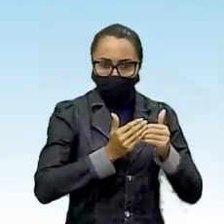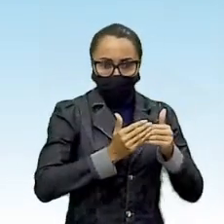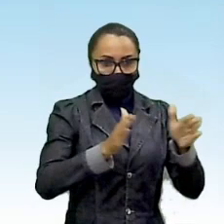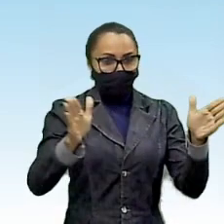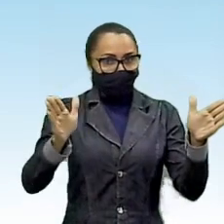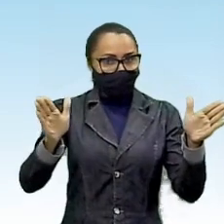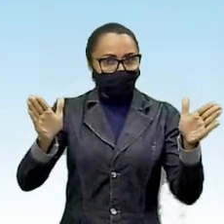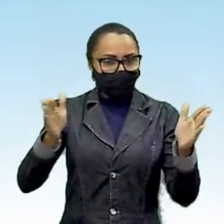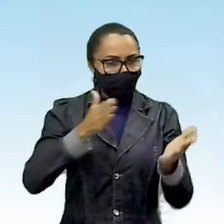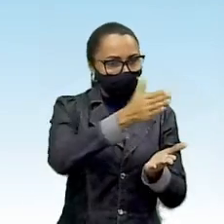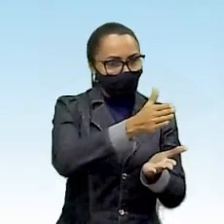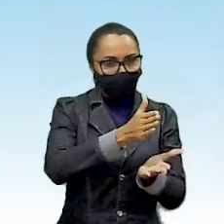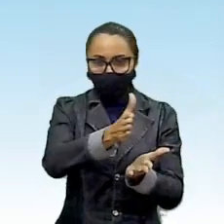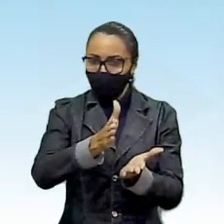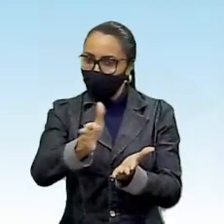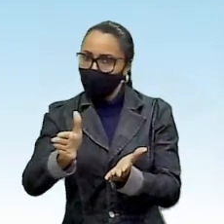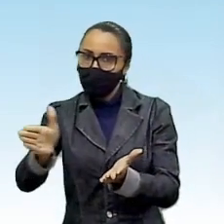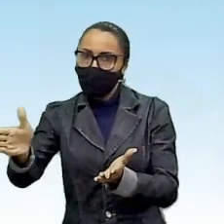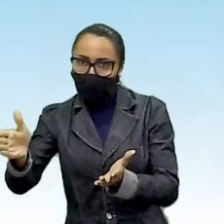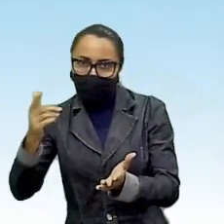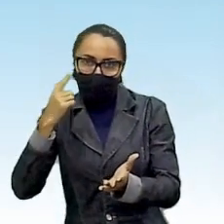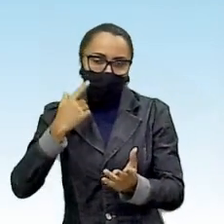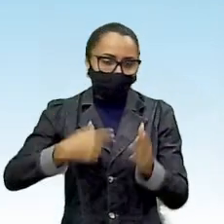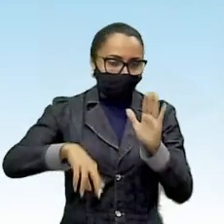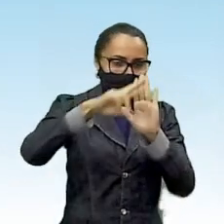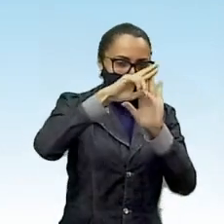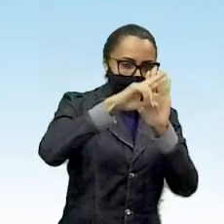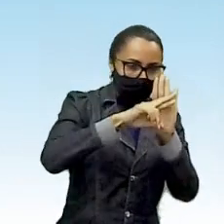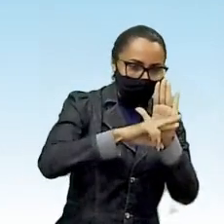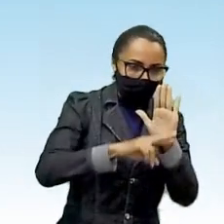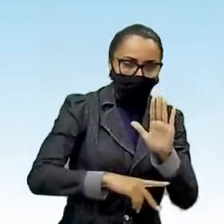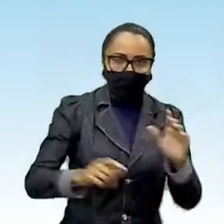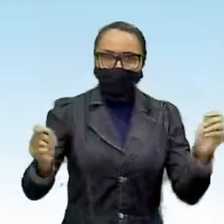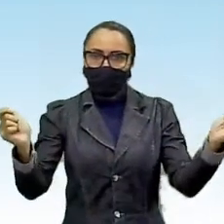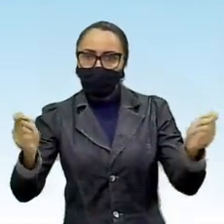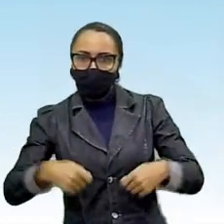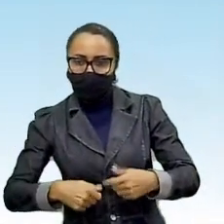Os horizontes também, em relação a essas novas possibilidades.